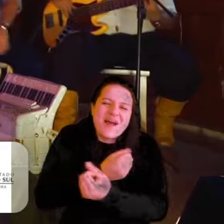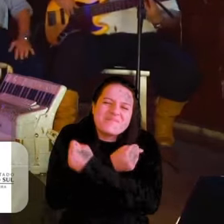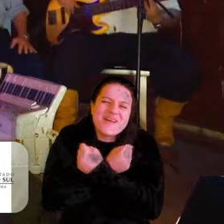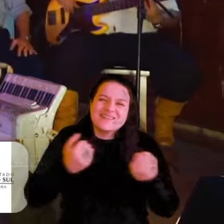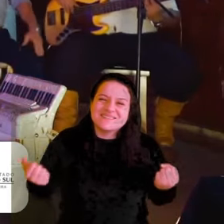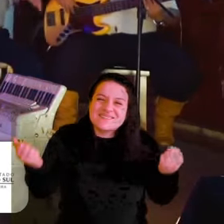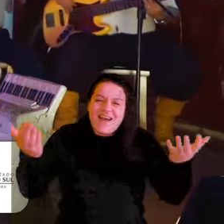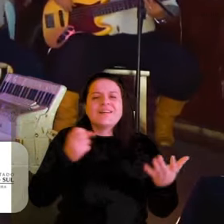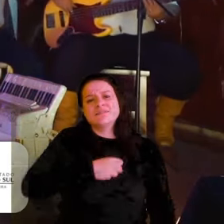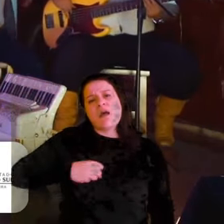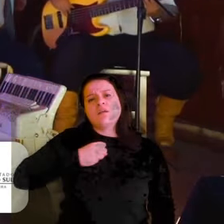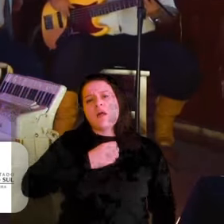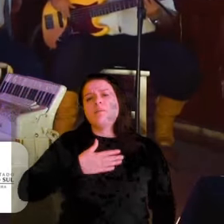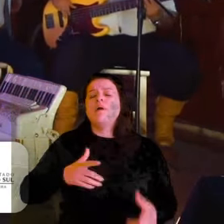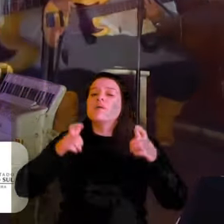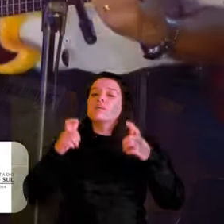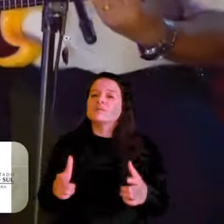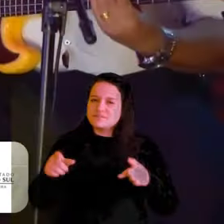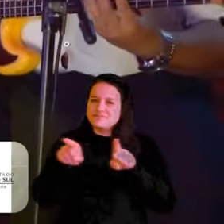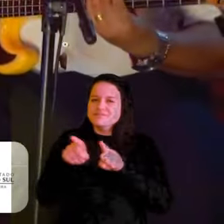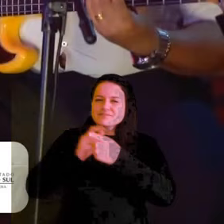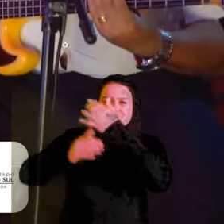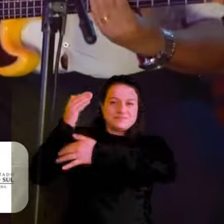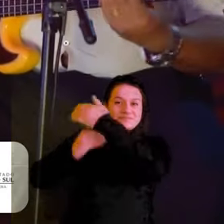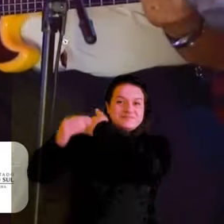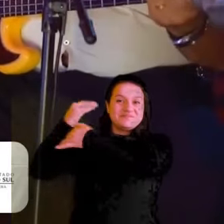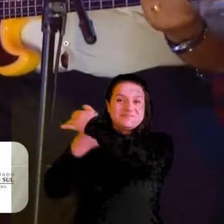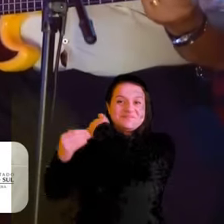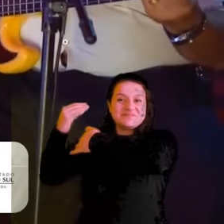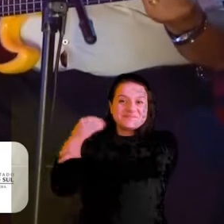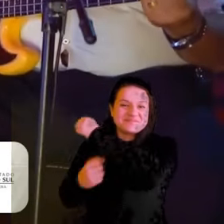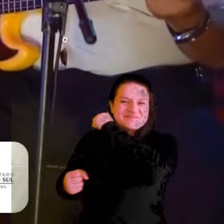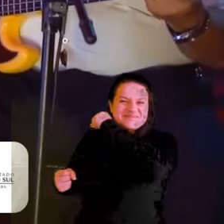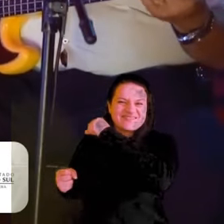nossa família aqui. Saudade do meu lugar também é uma moda do teu tempo.